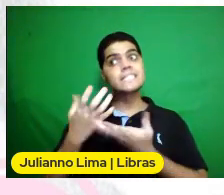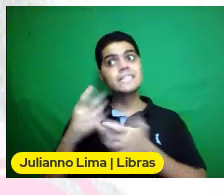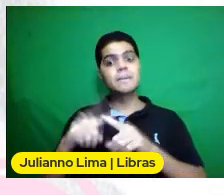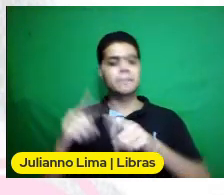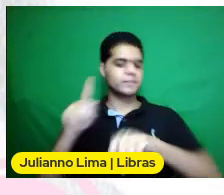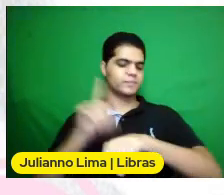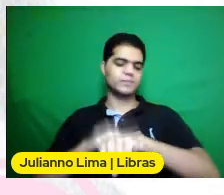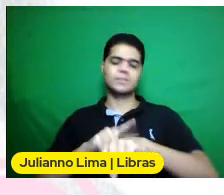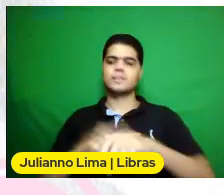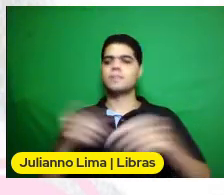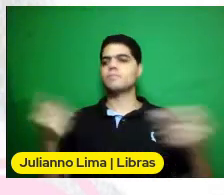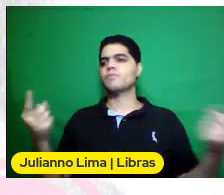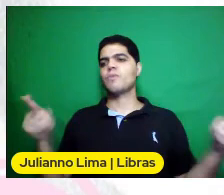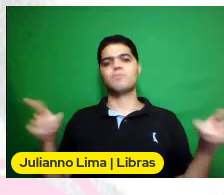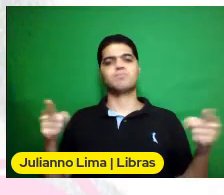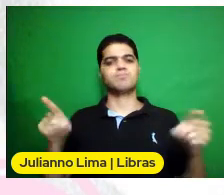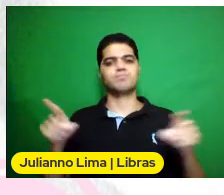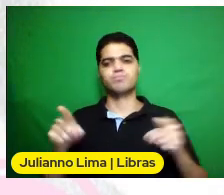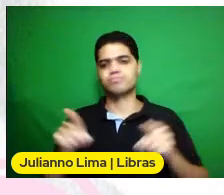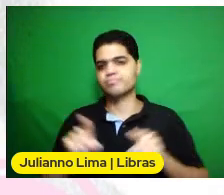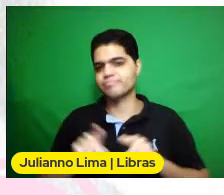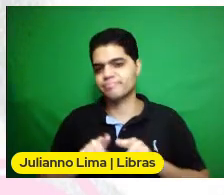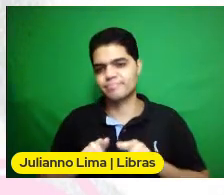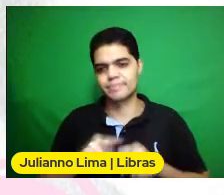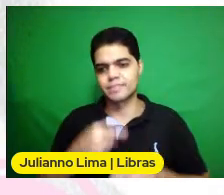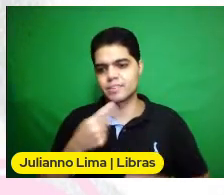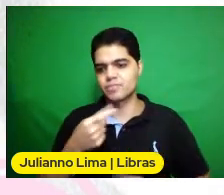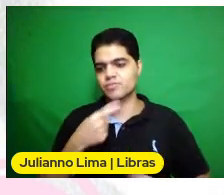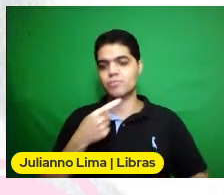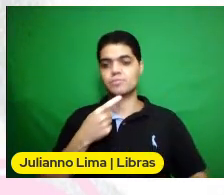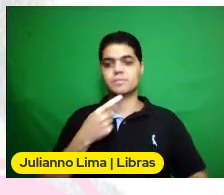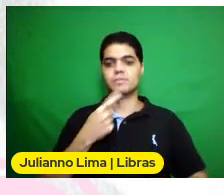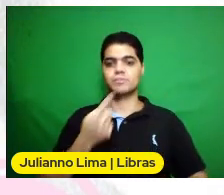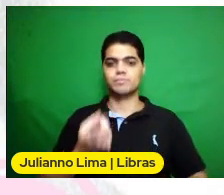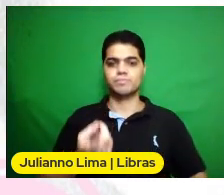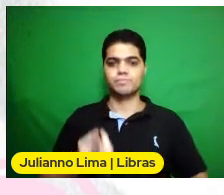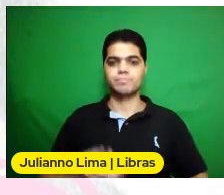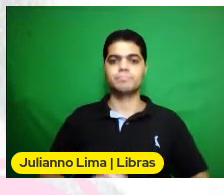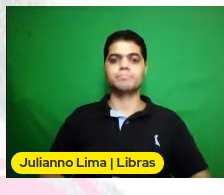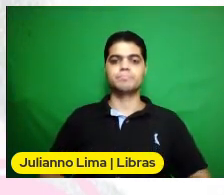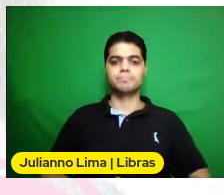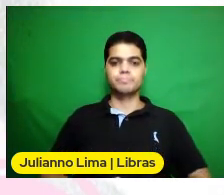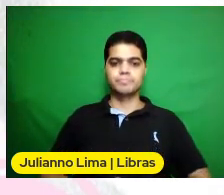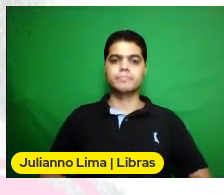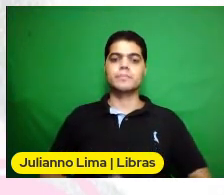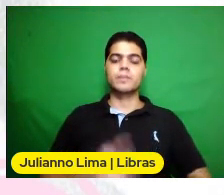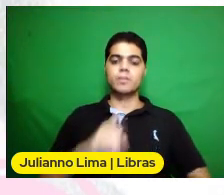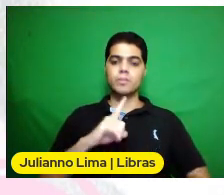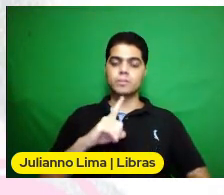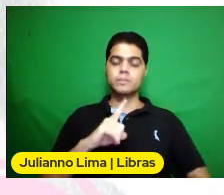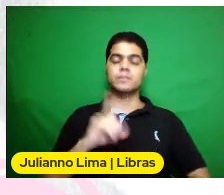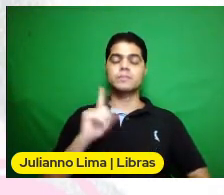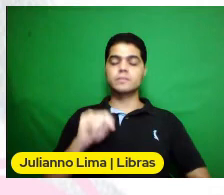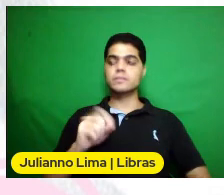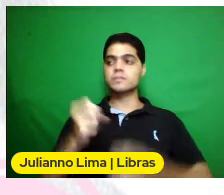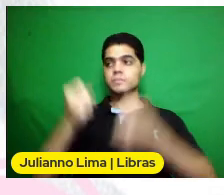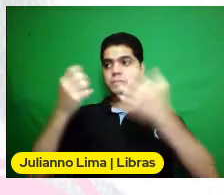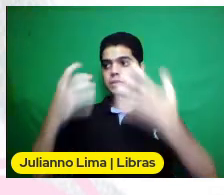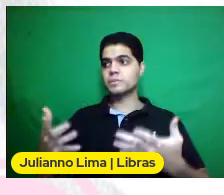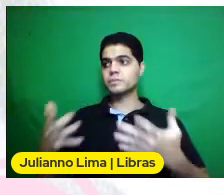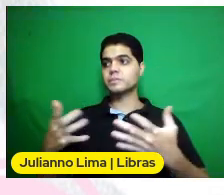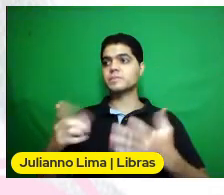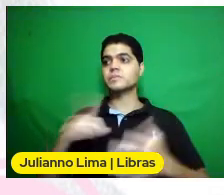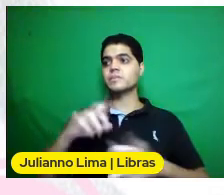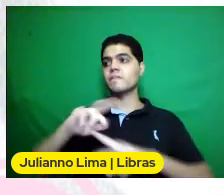tempo. Teve tempo para fazer isso. Porque, assim, como eu falei, a animação é uma coisa para várias mãos, né?